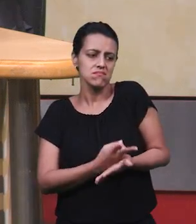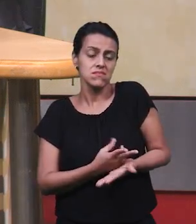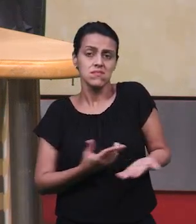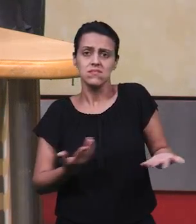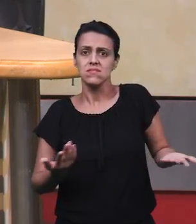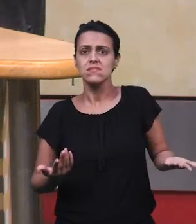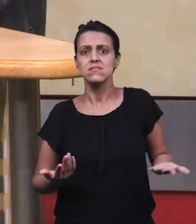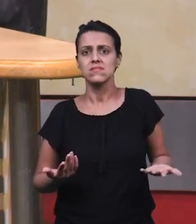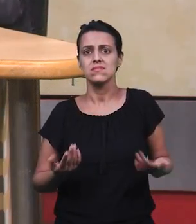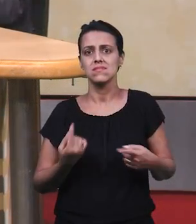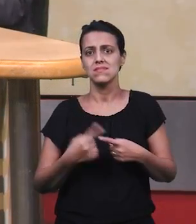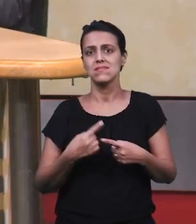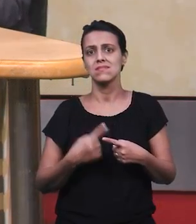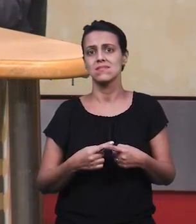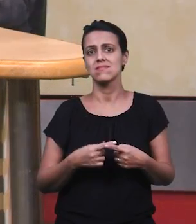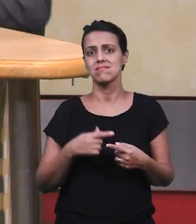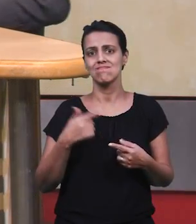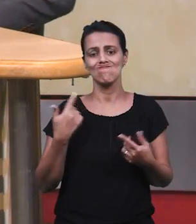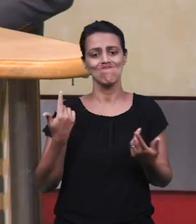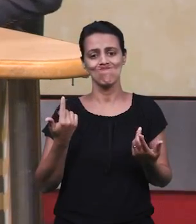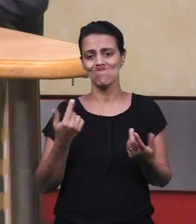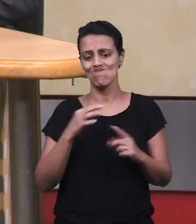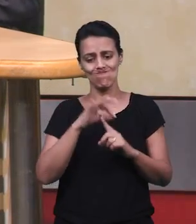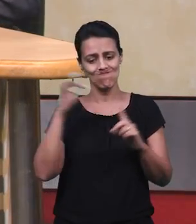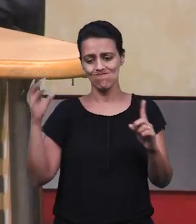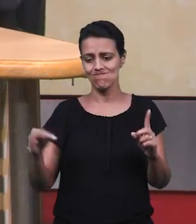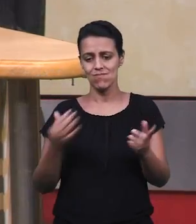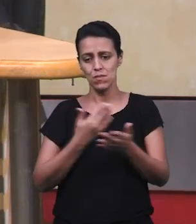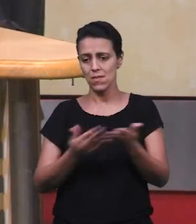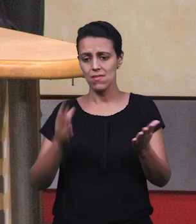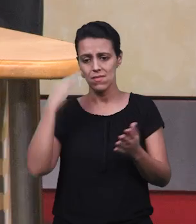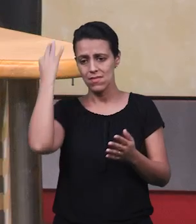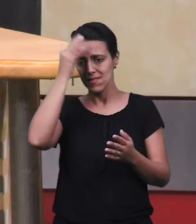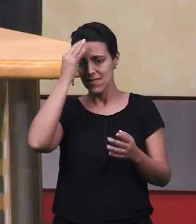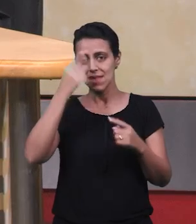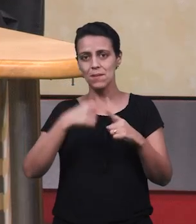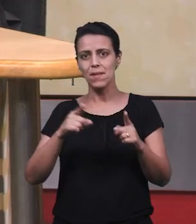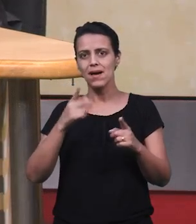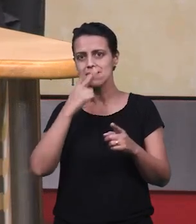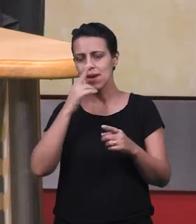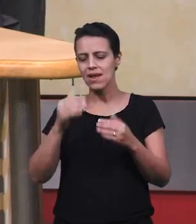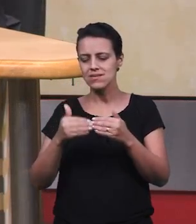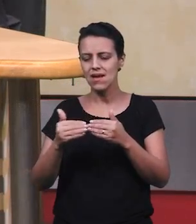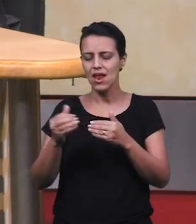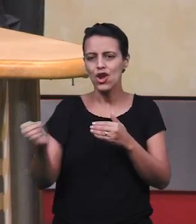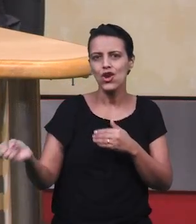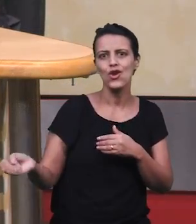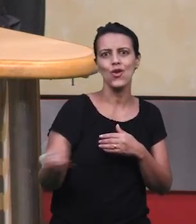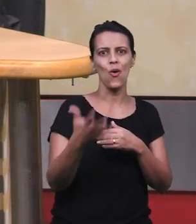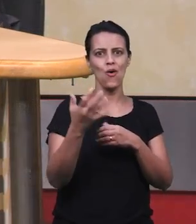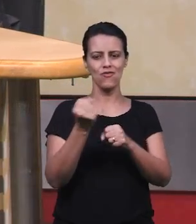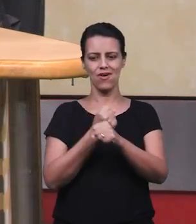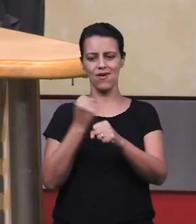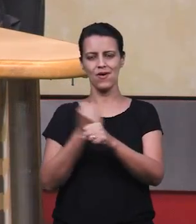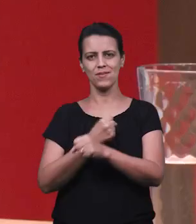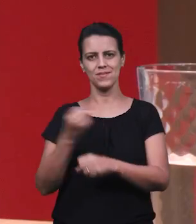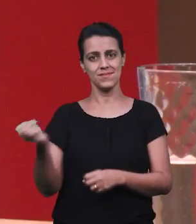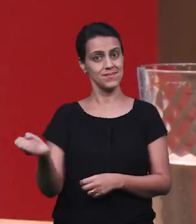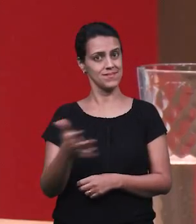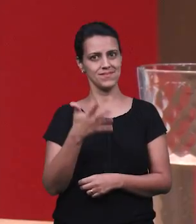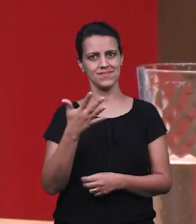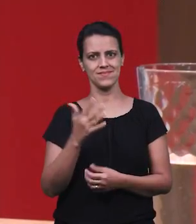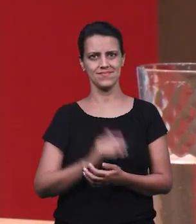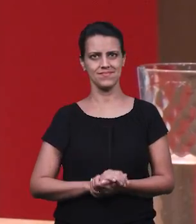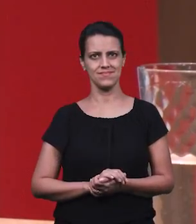caduca pela falta de interesse e tudo mais, e ali você tem oásis. Exatamente. Agora, ô